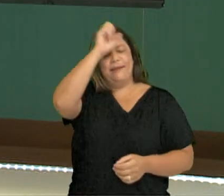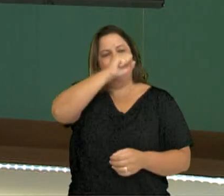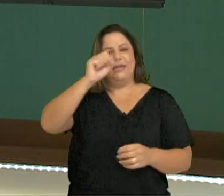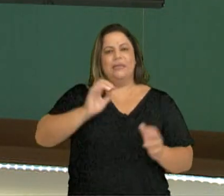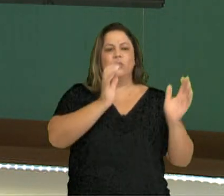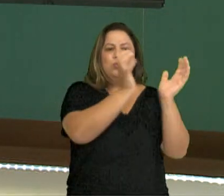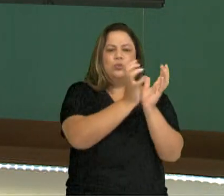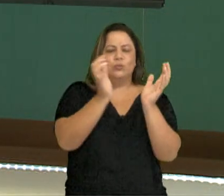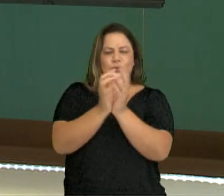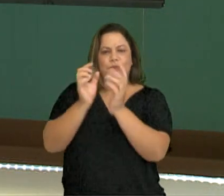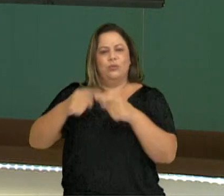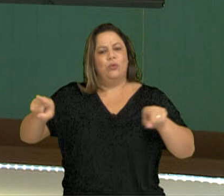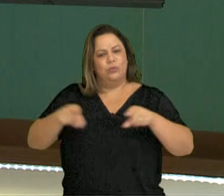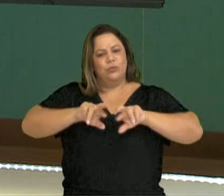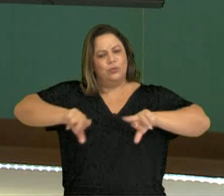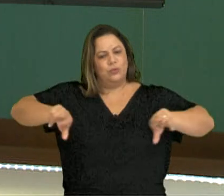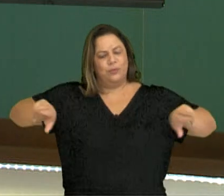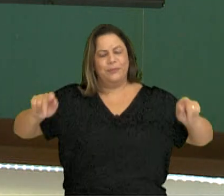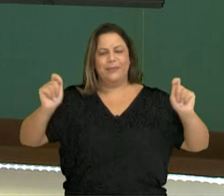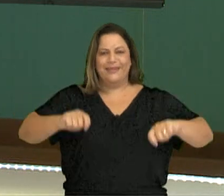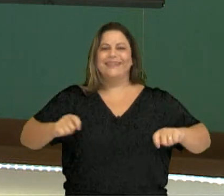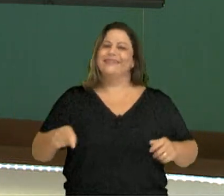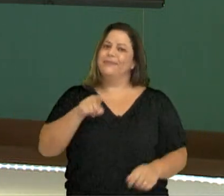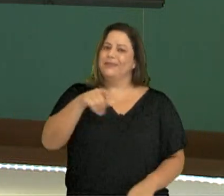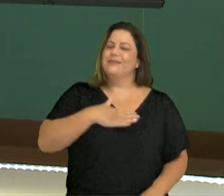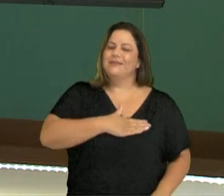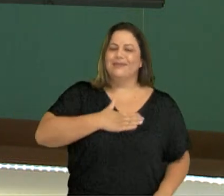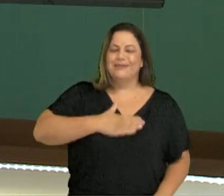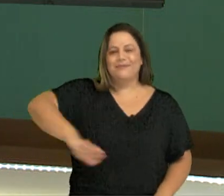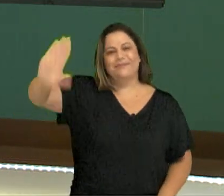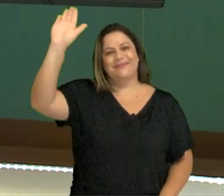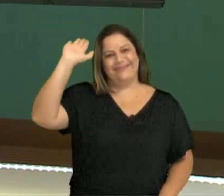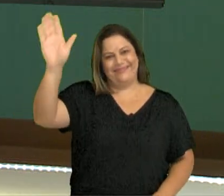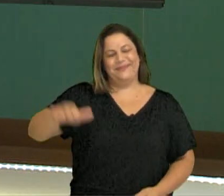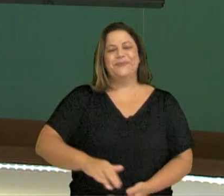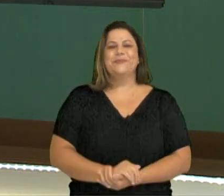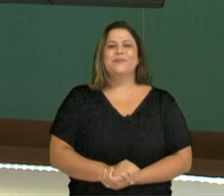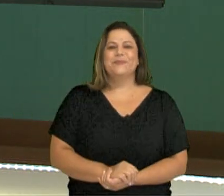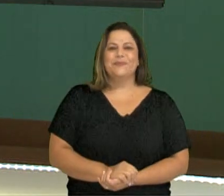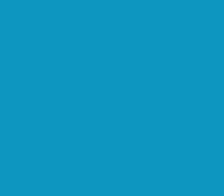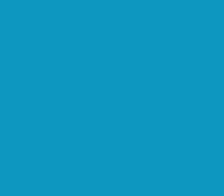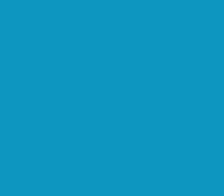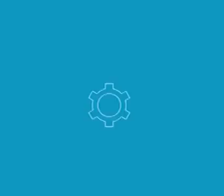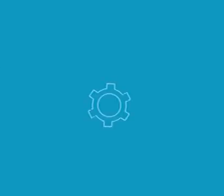dos instrumentos musicais. Espero que vocês tenham gostado e até breve.